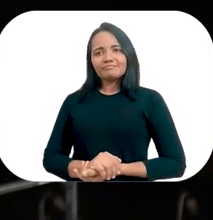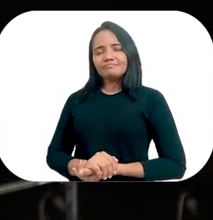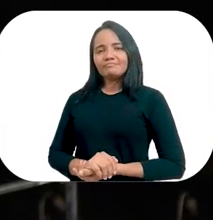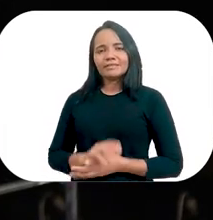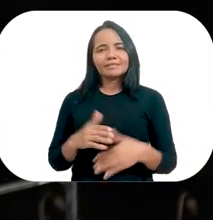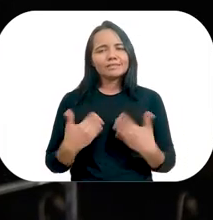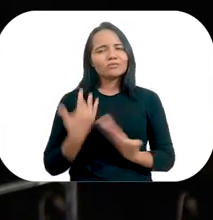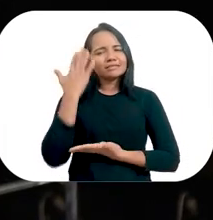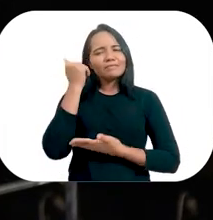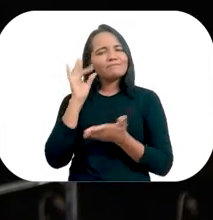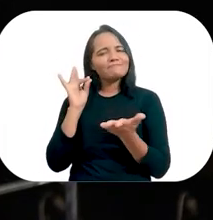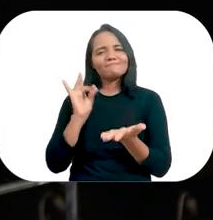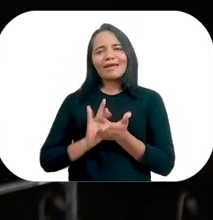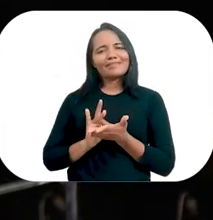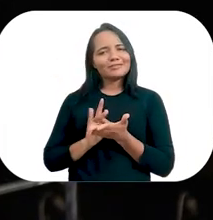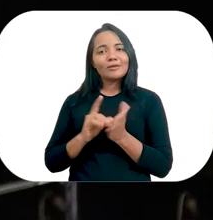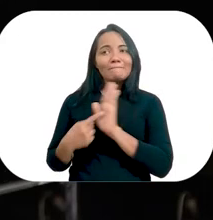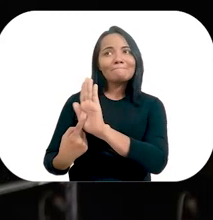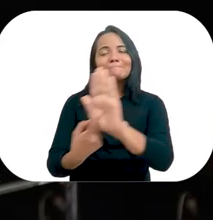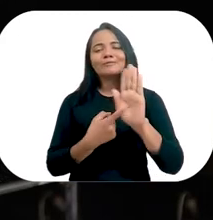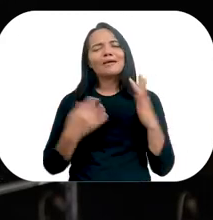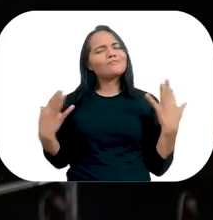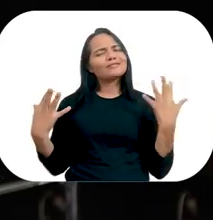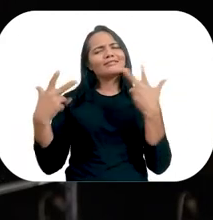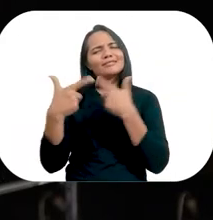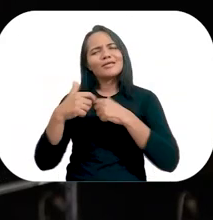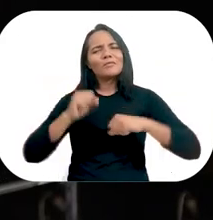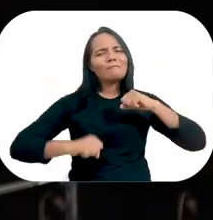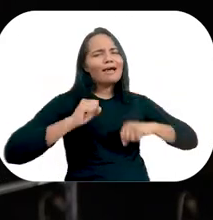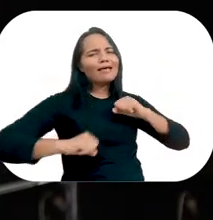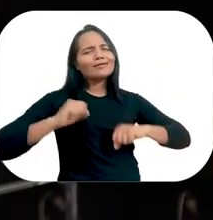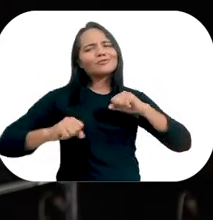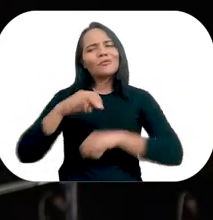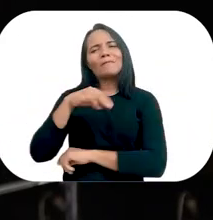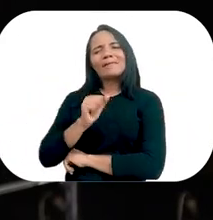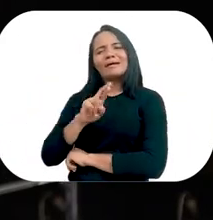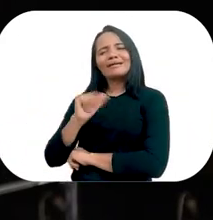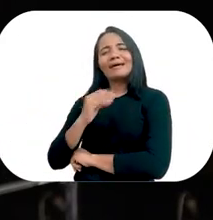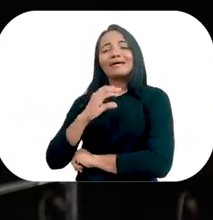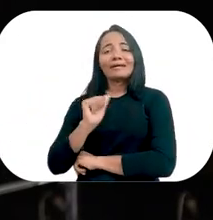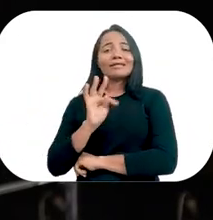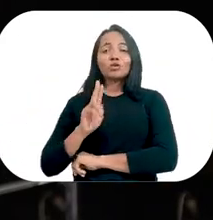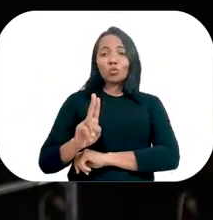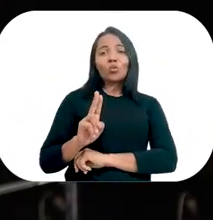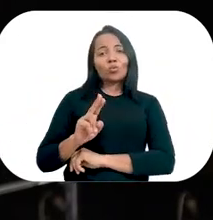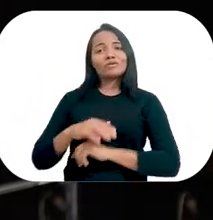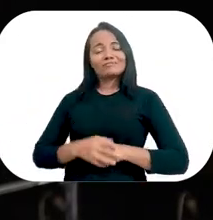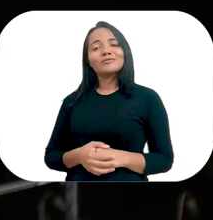quem sabe transmitir a beleza do maracatu, que o pessoal conhece, é quem é de Pernambuco ou é